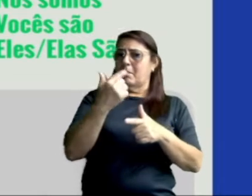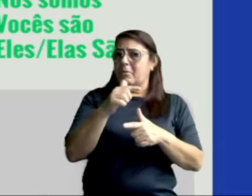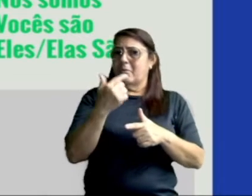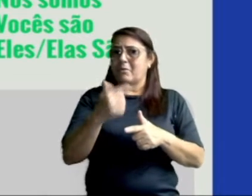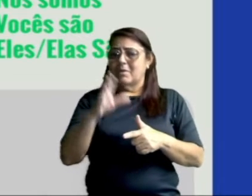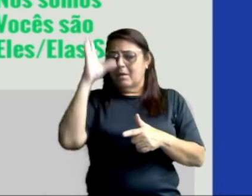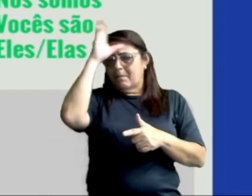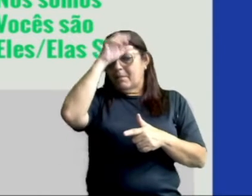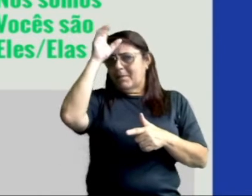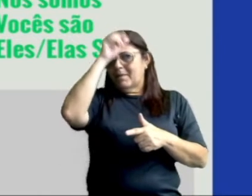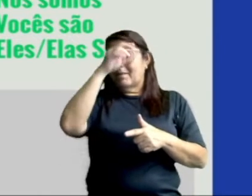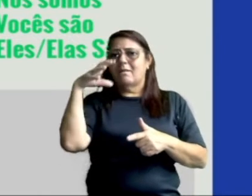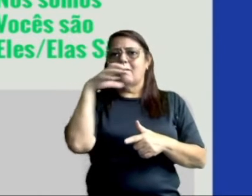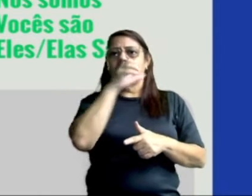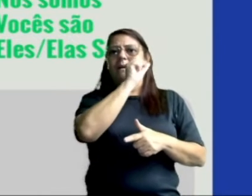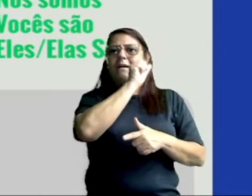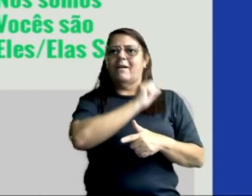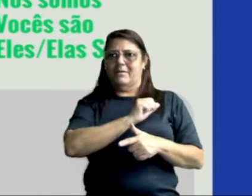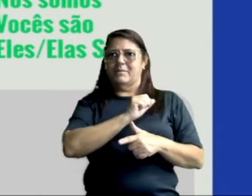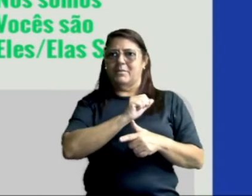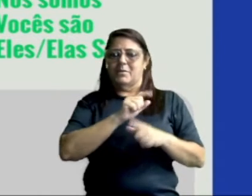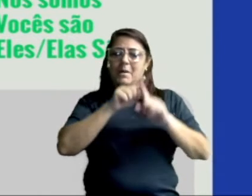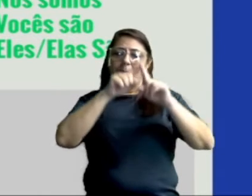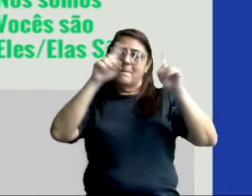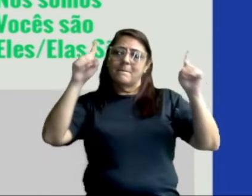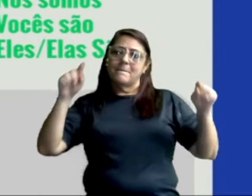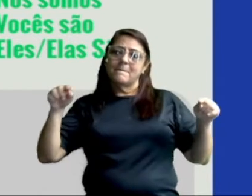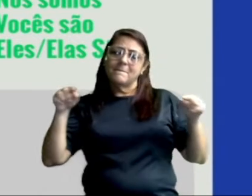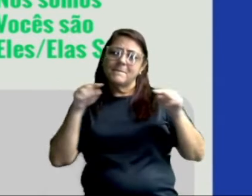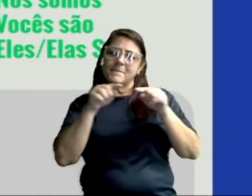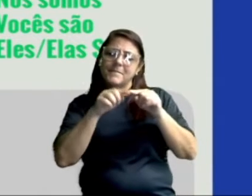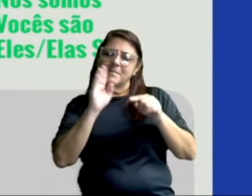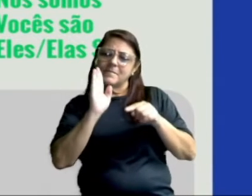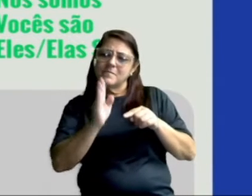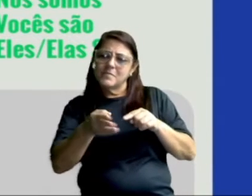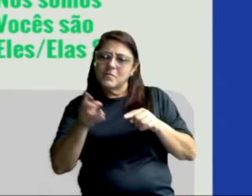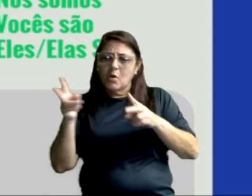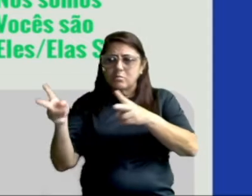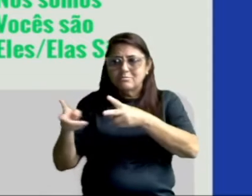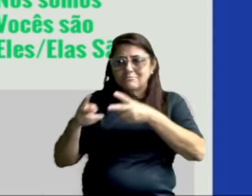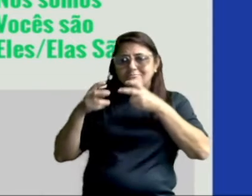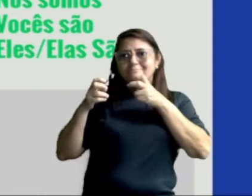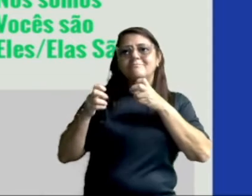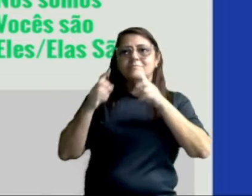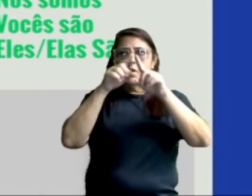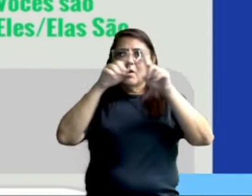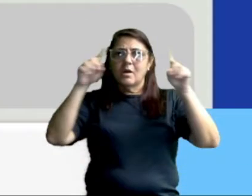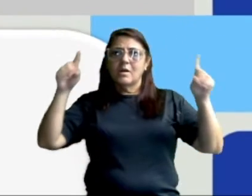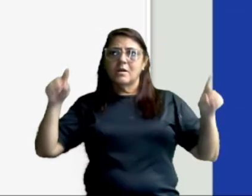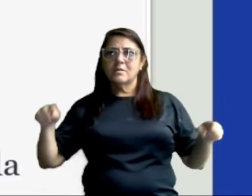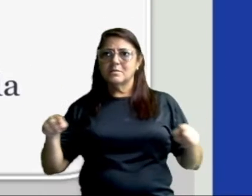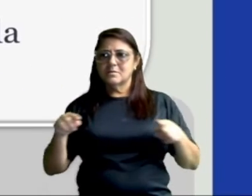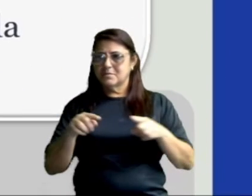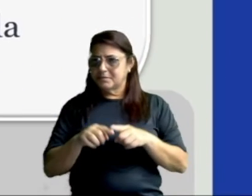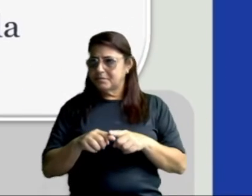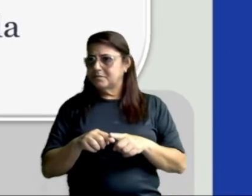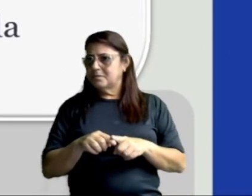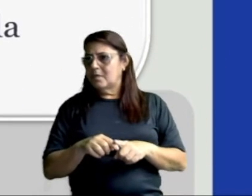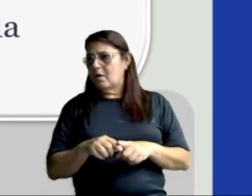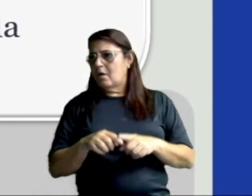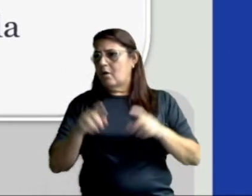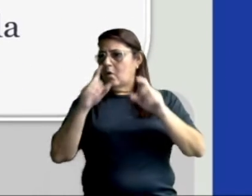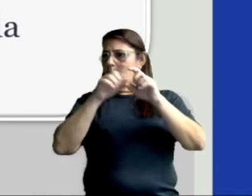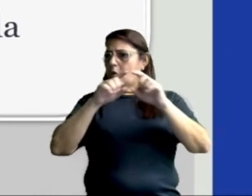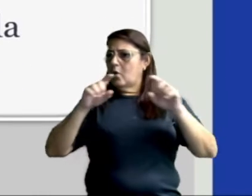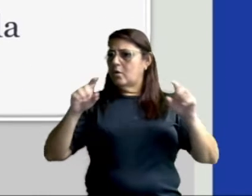algum. Agora, já viram o quadrinho aí? Vou dar mais um reforço a vocês com